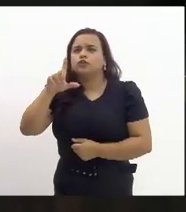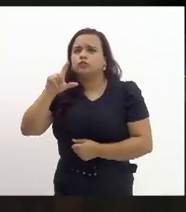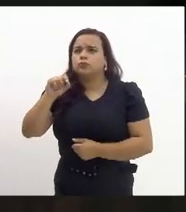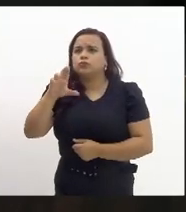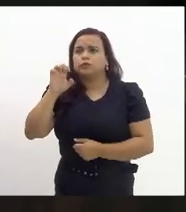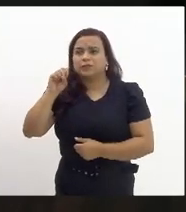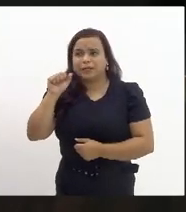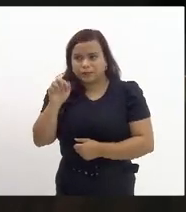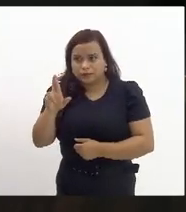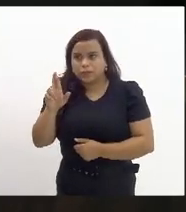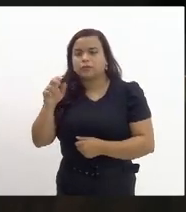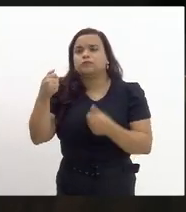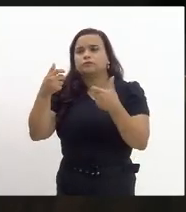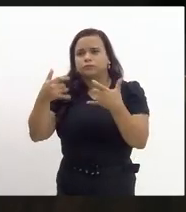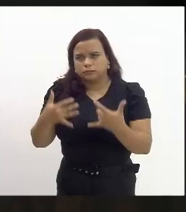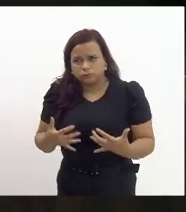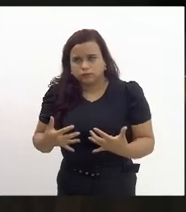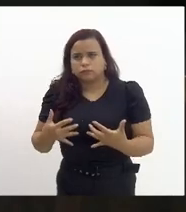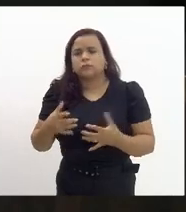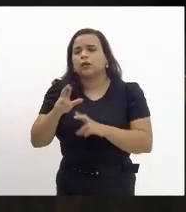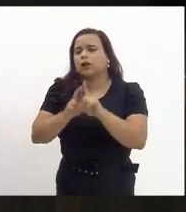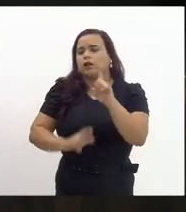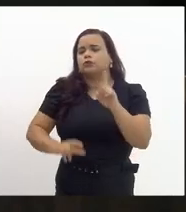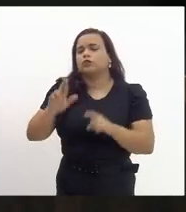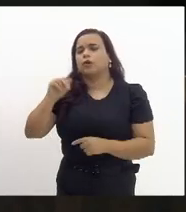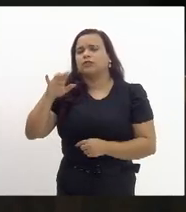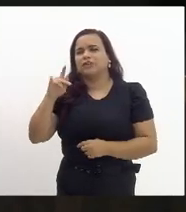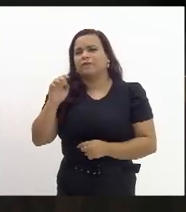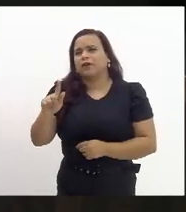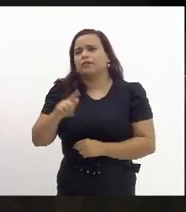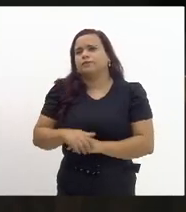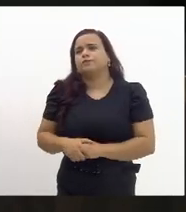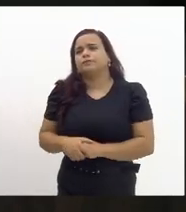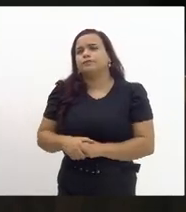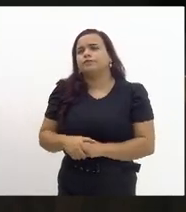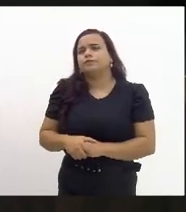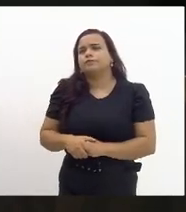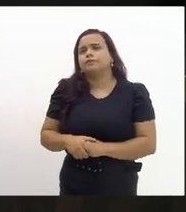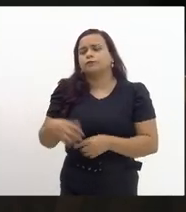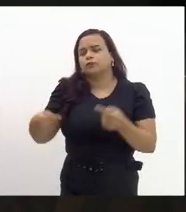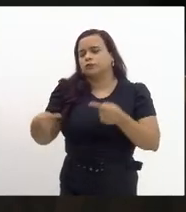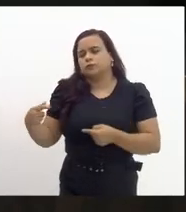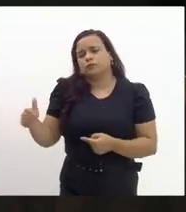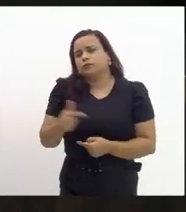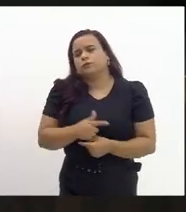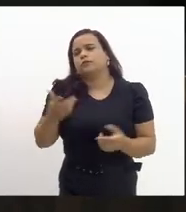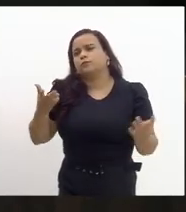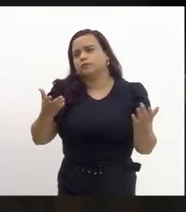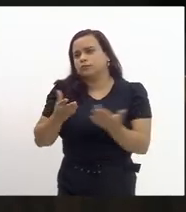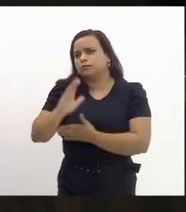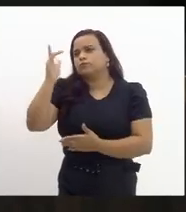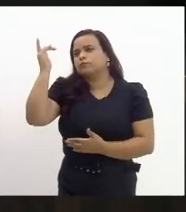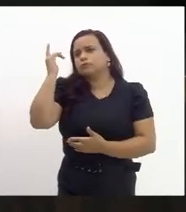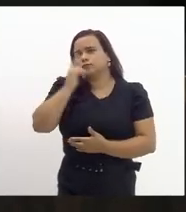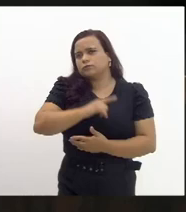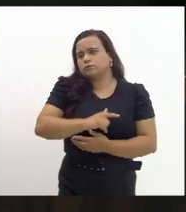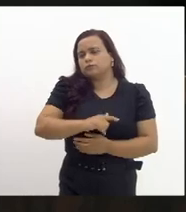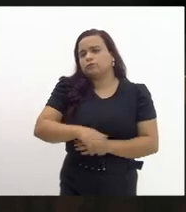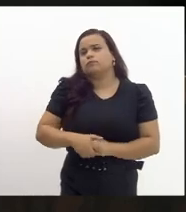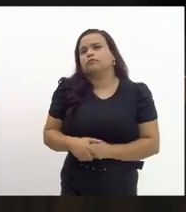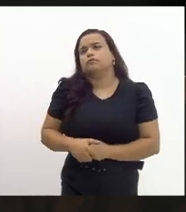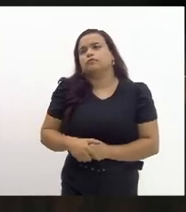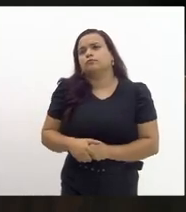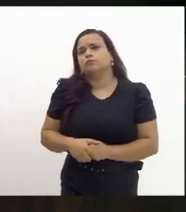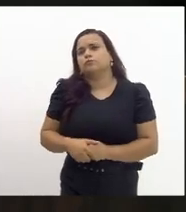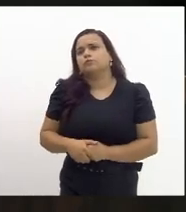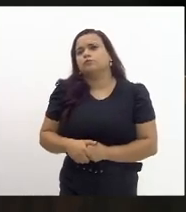Externa, favorável, deputado Rosenberg Reis. Em discussão, não havendo que queira discutir, encerrada a discussão, em votação, os senhores que aprovam, permaneçam como